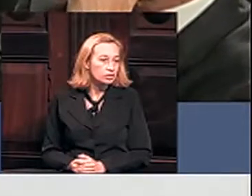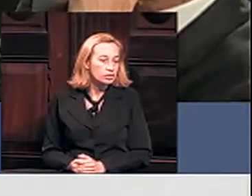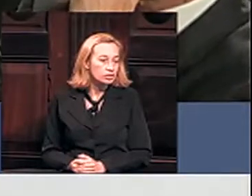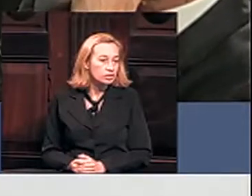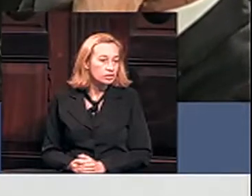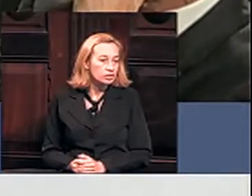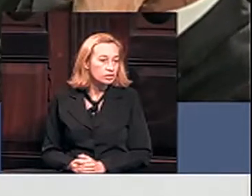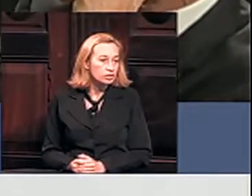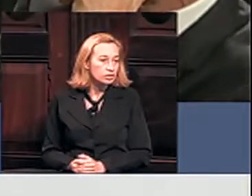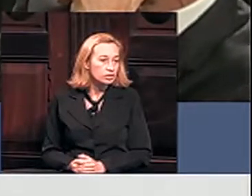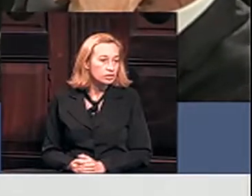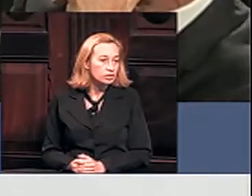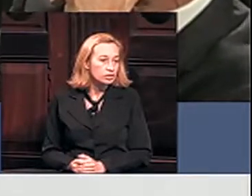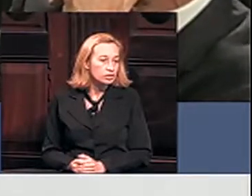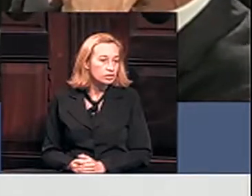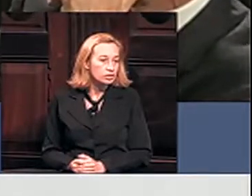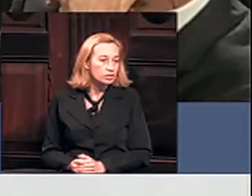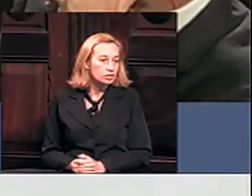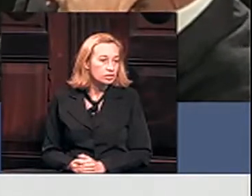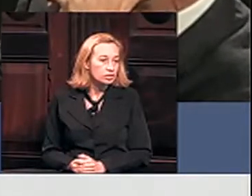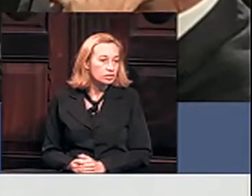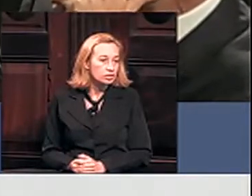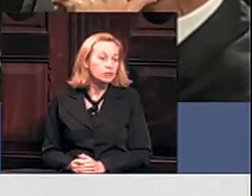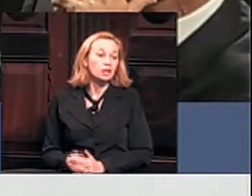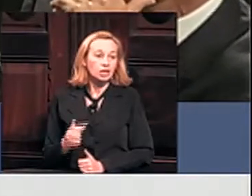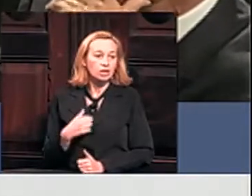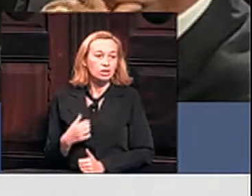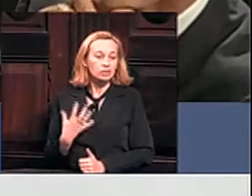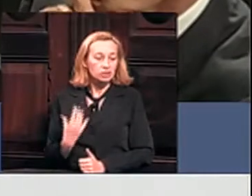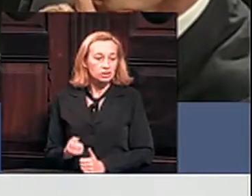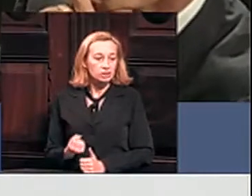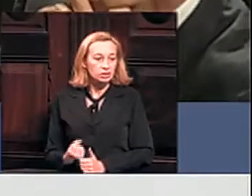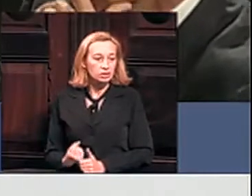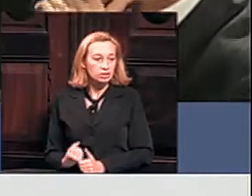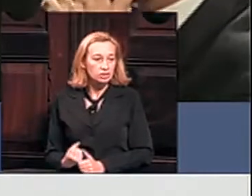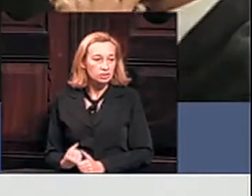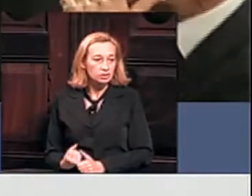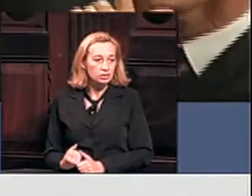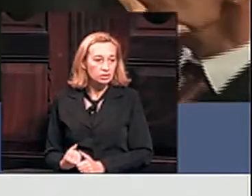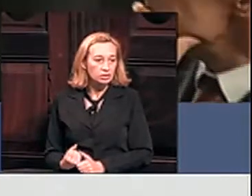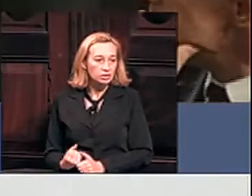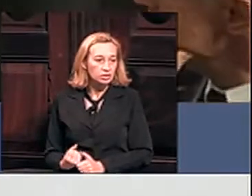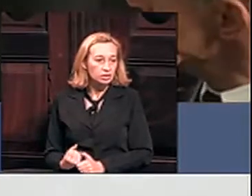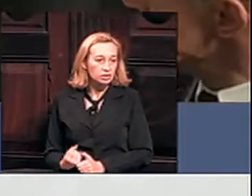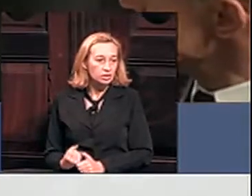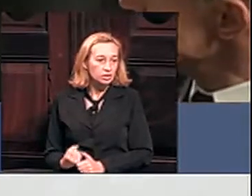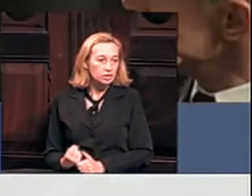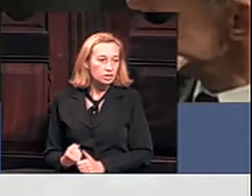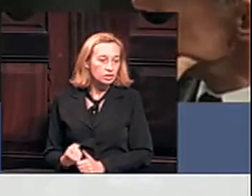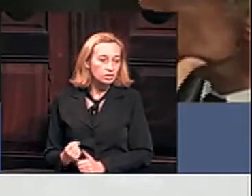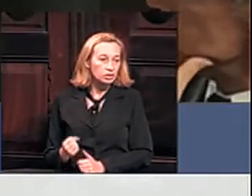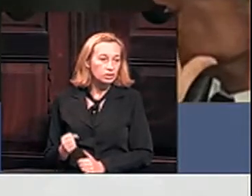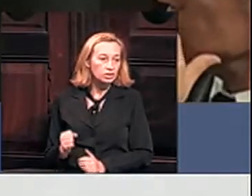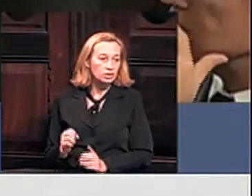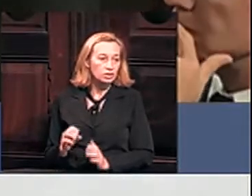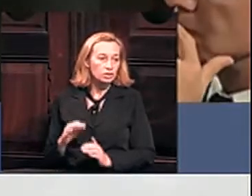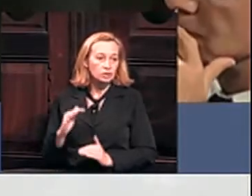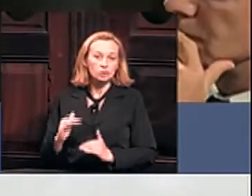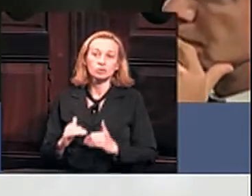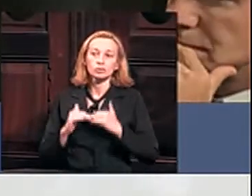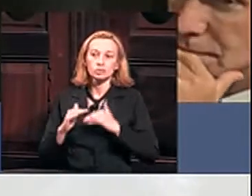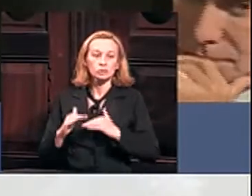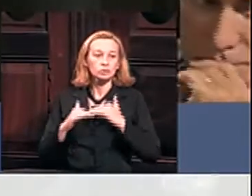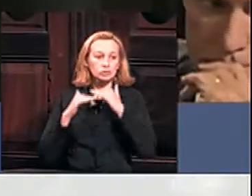Deputado Gustavo Tutuca. Meu parecer é favorável, com subemenda, a emenda 21,